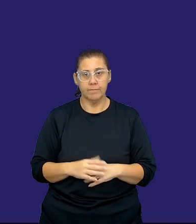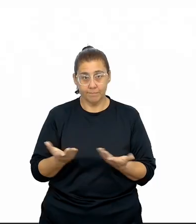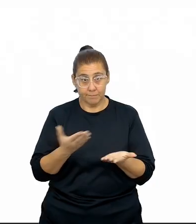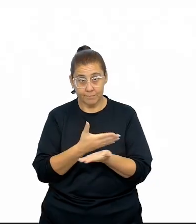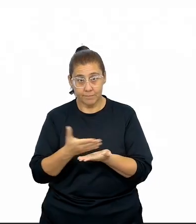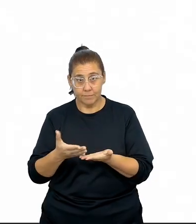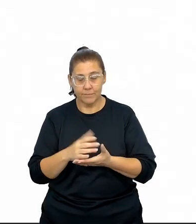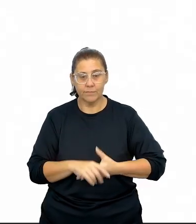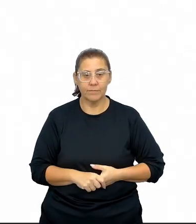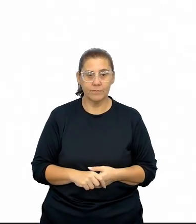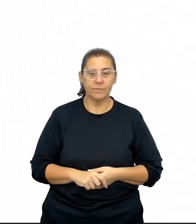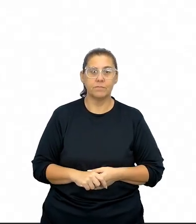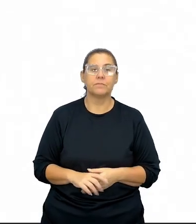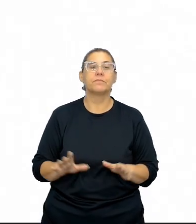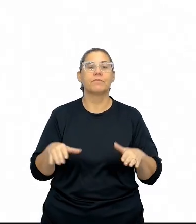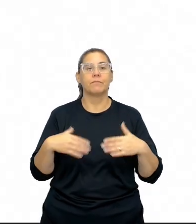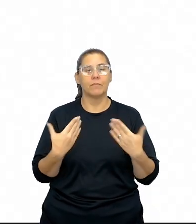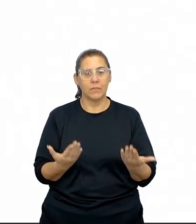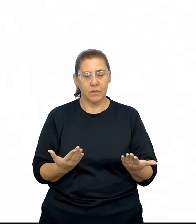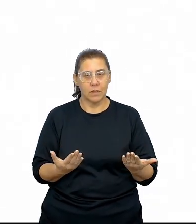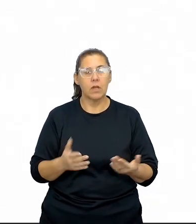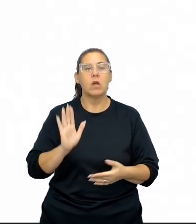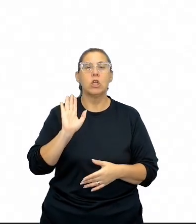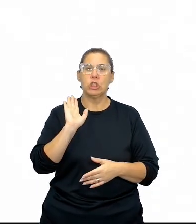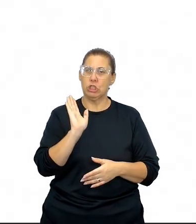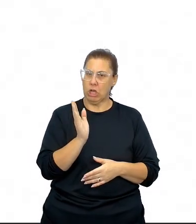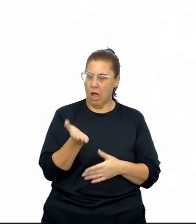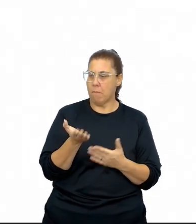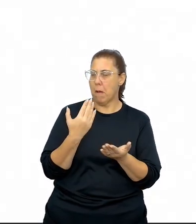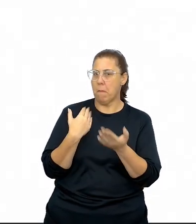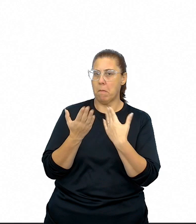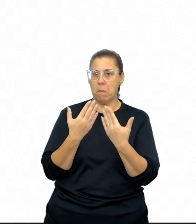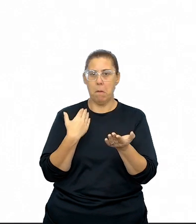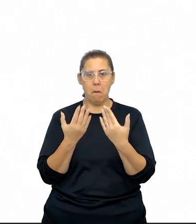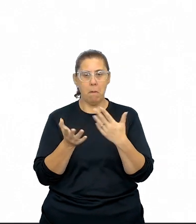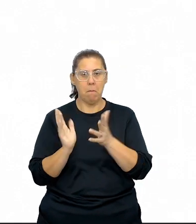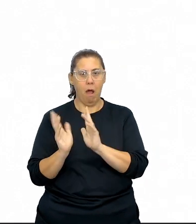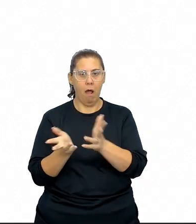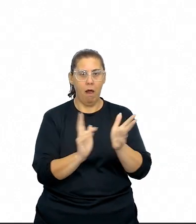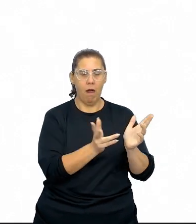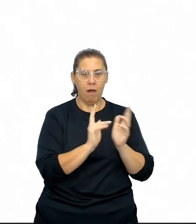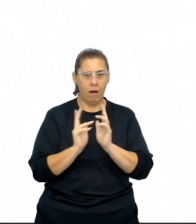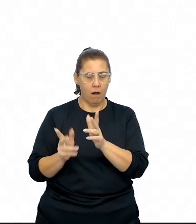lá? Então, nós já conversamos, né, em nossas